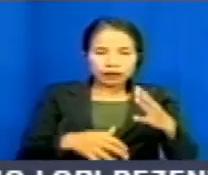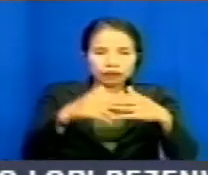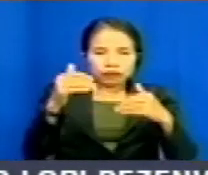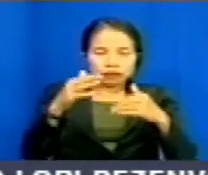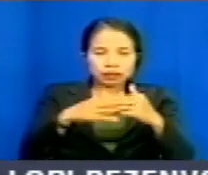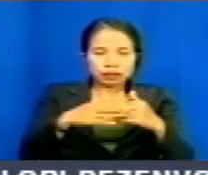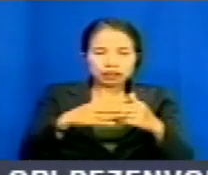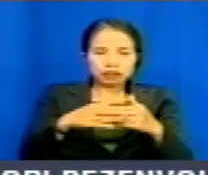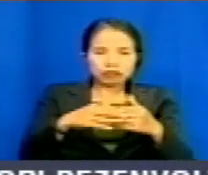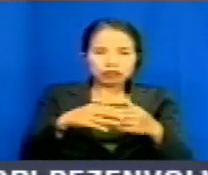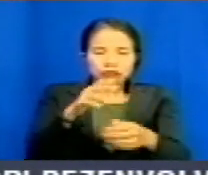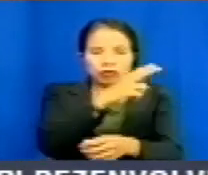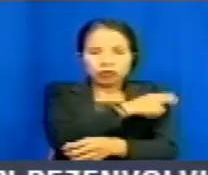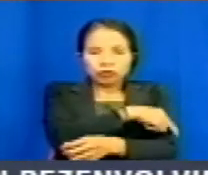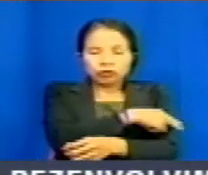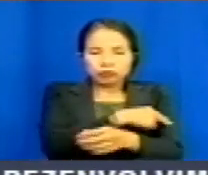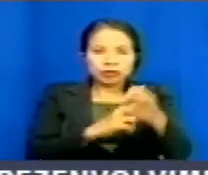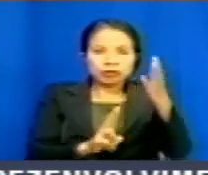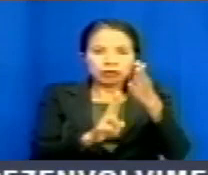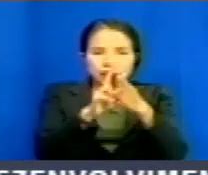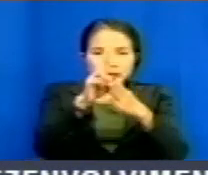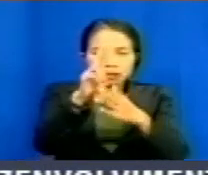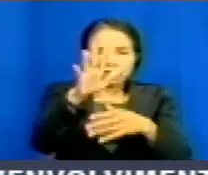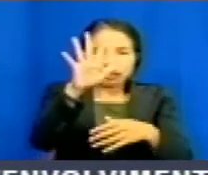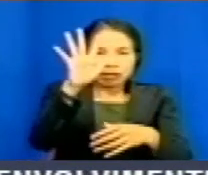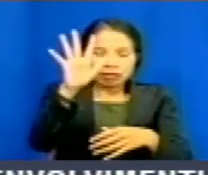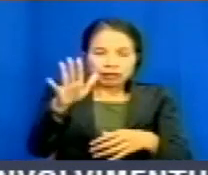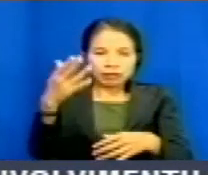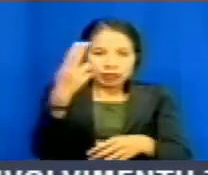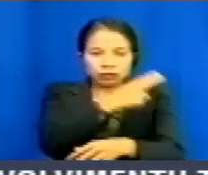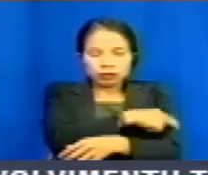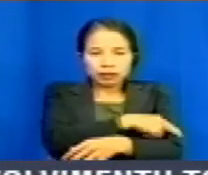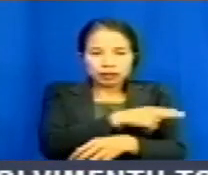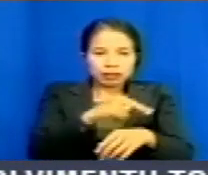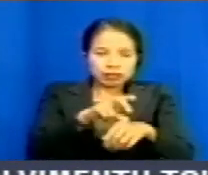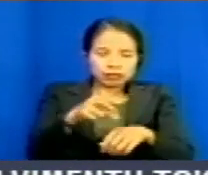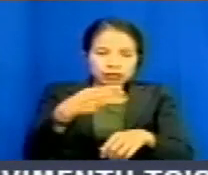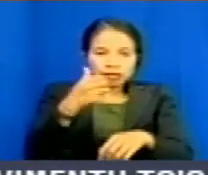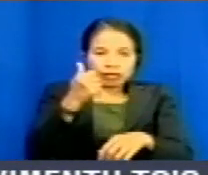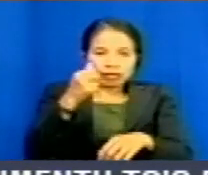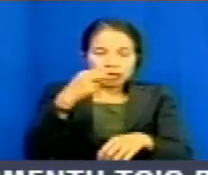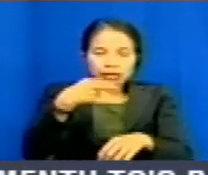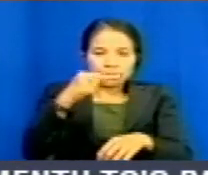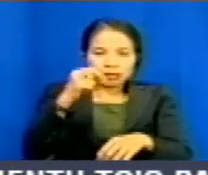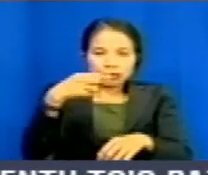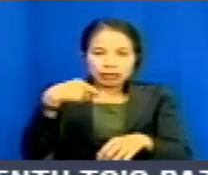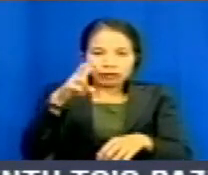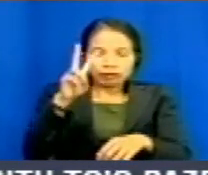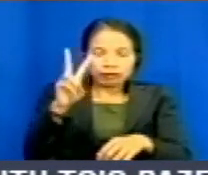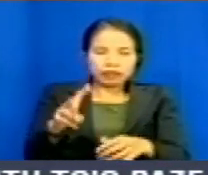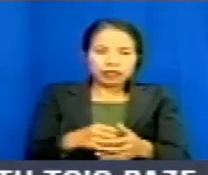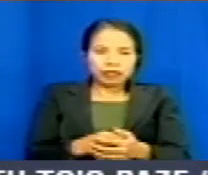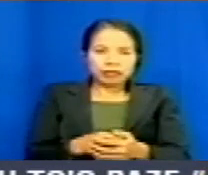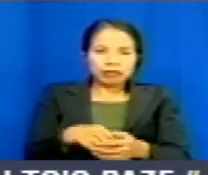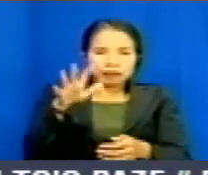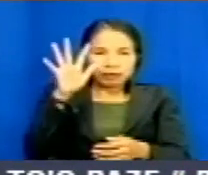Construção unidade de pediatria ho andar Lima e Hospital Nacional Guido Valadares e a no Comissão Nacional Aprovisionamento